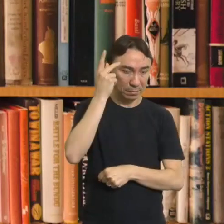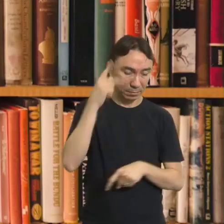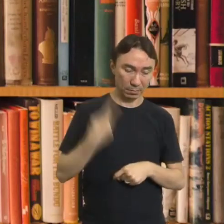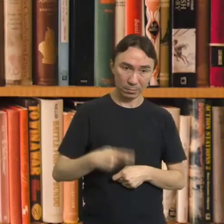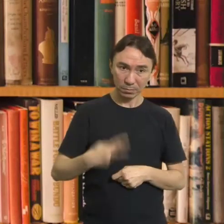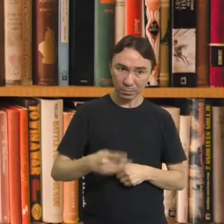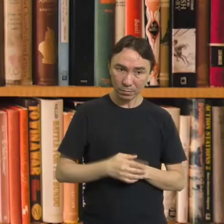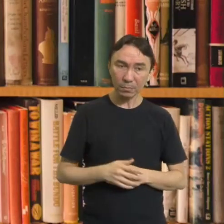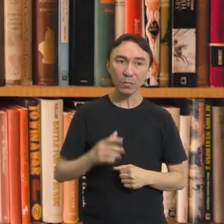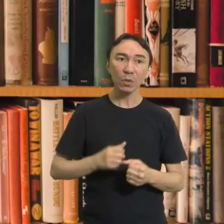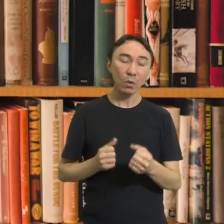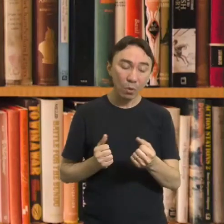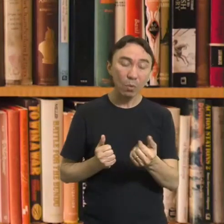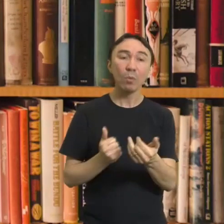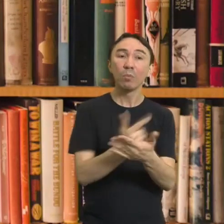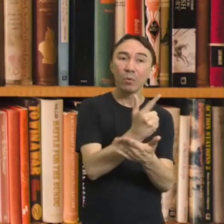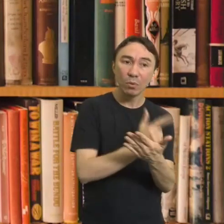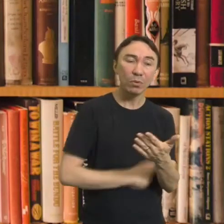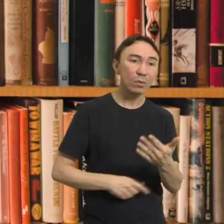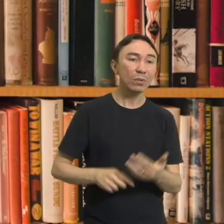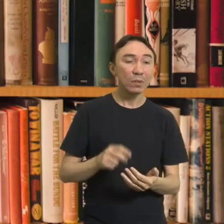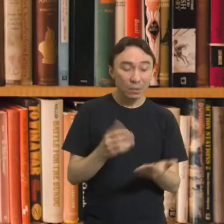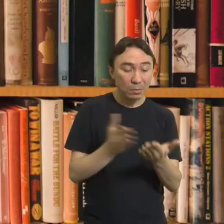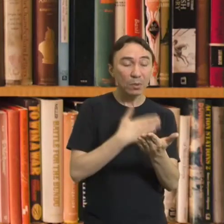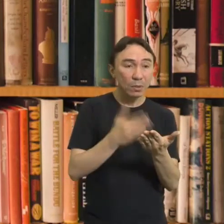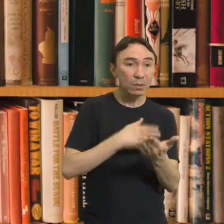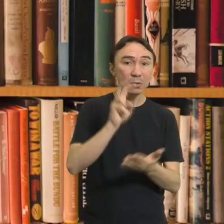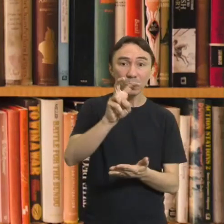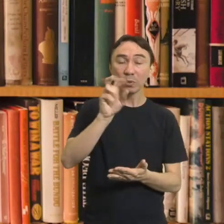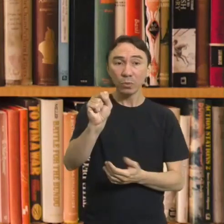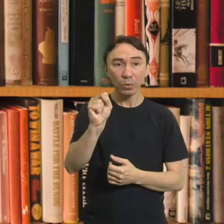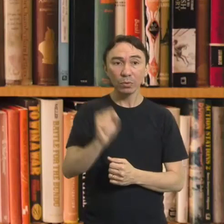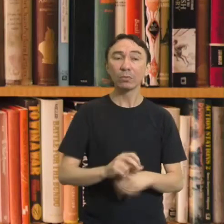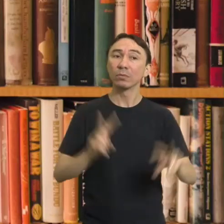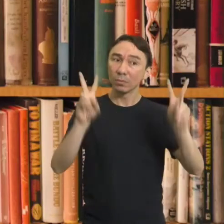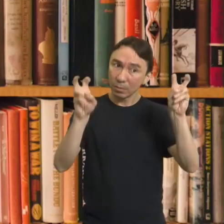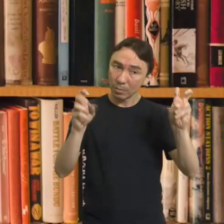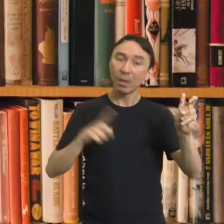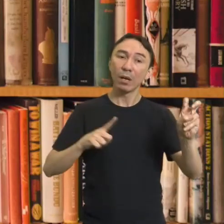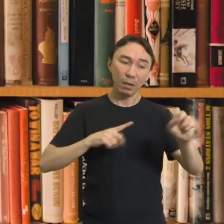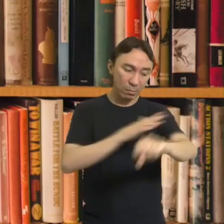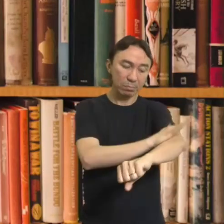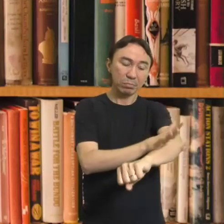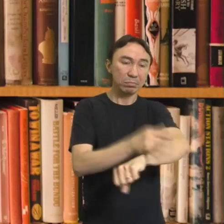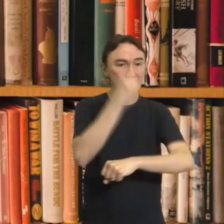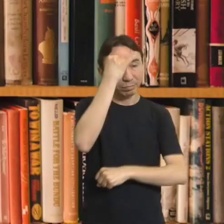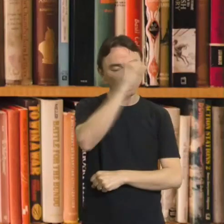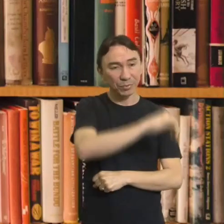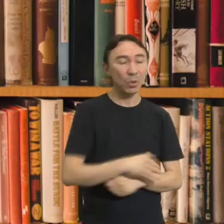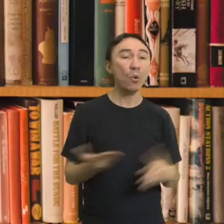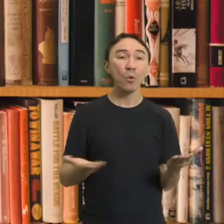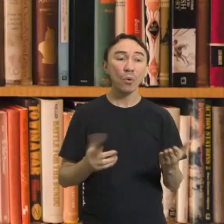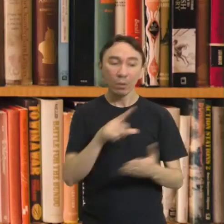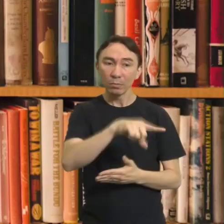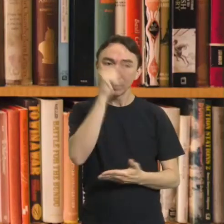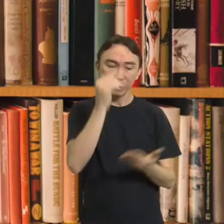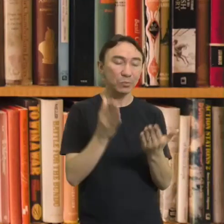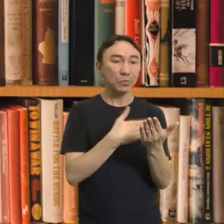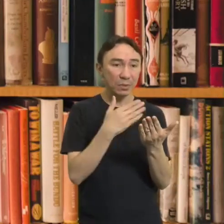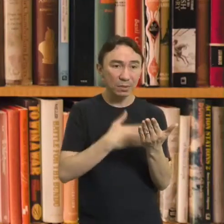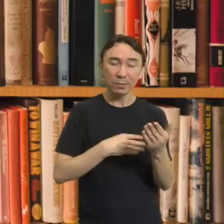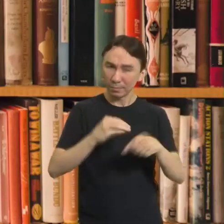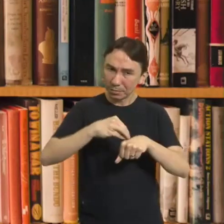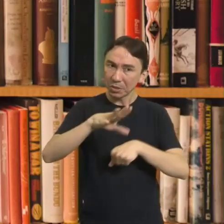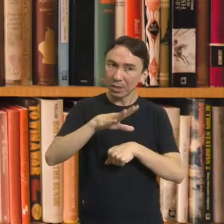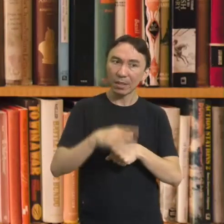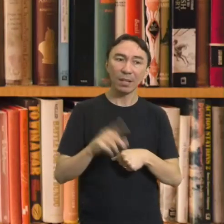de 58 títulos acerca do tema. E o livro que eu escolhi hoje é o livro para indicar para vocês, é o